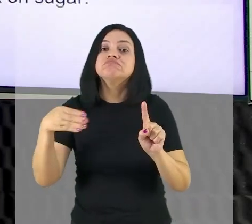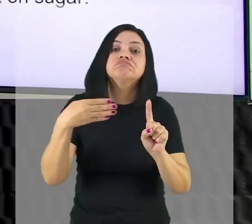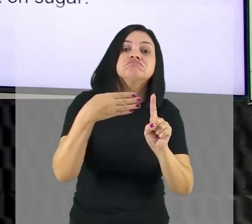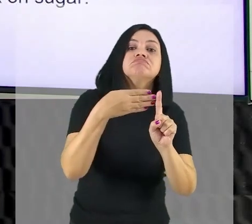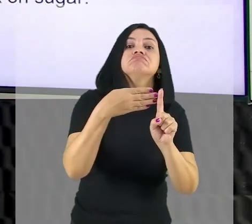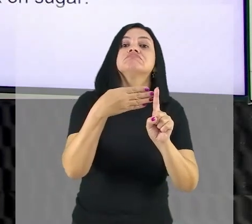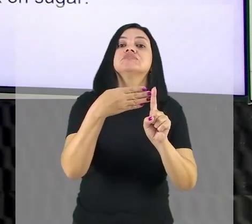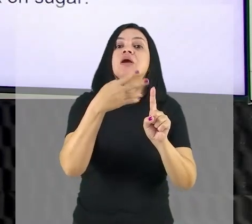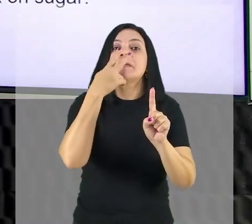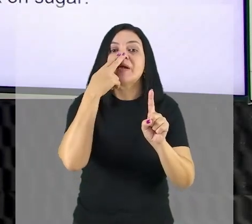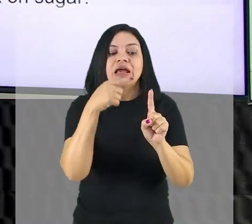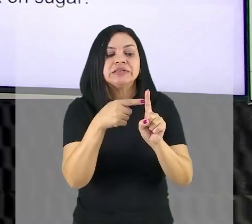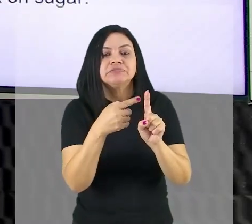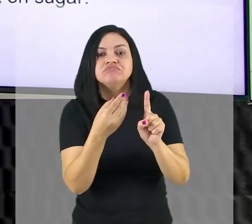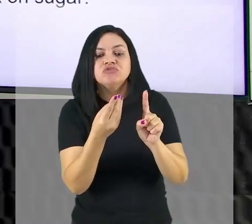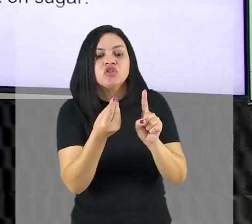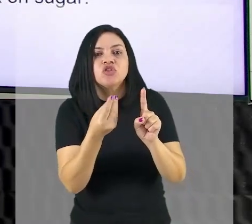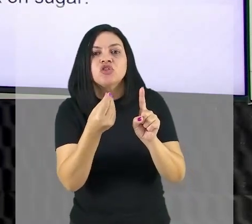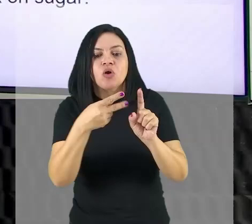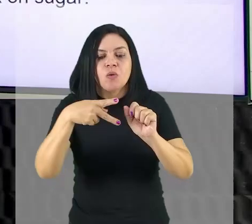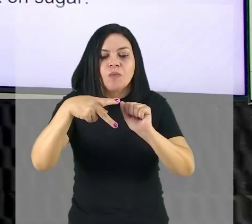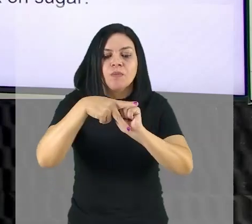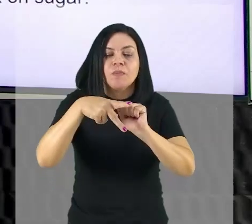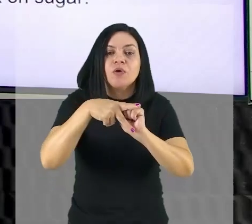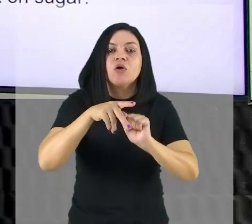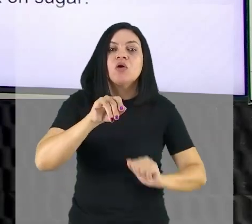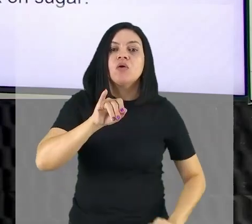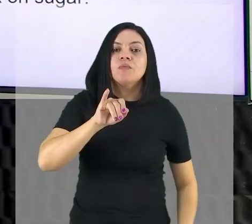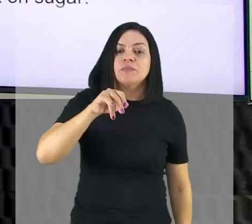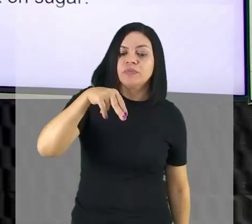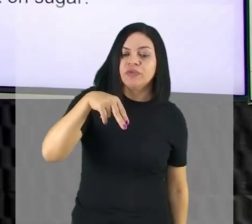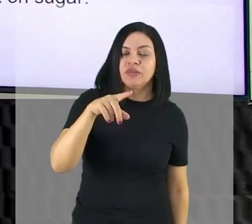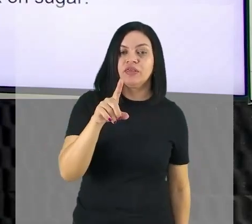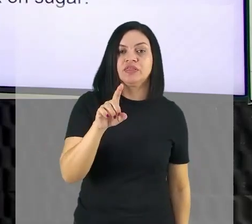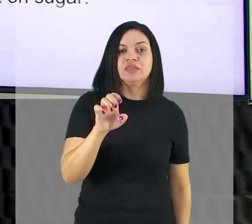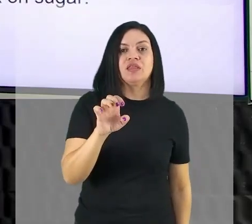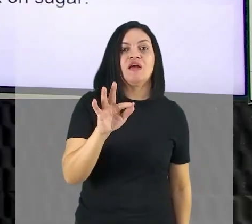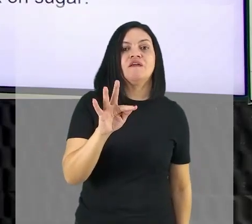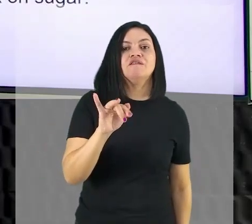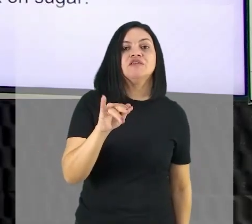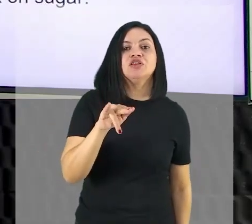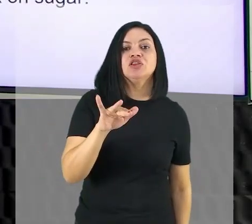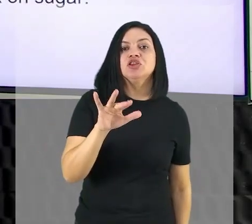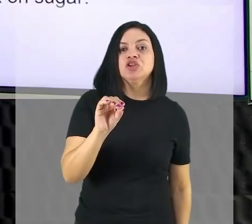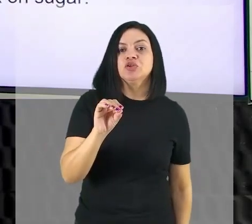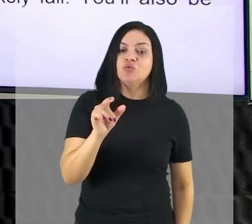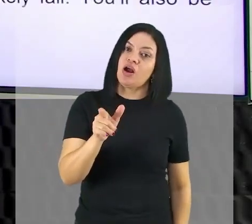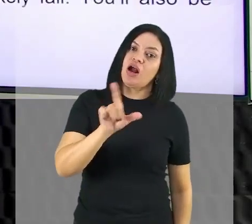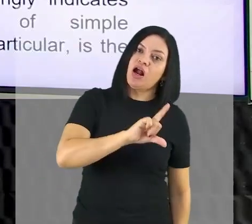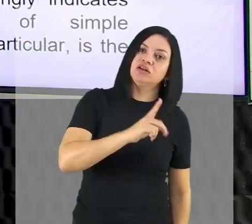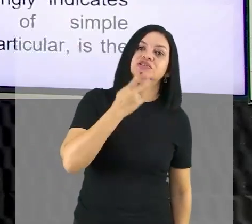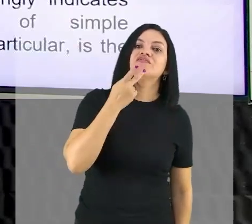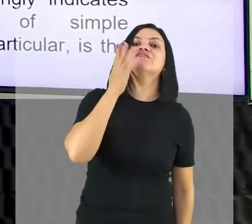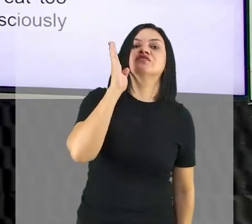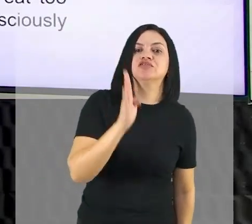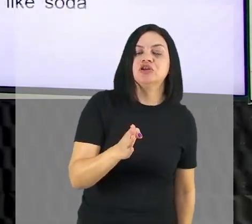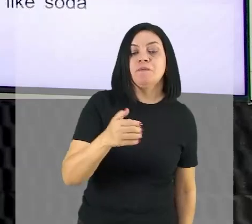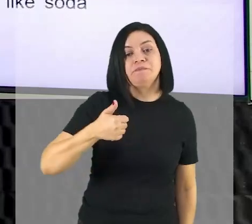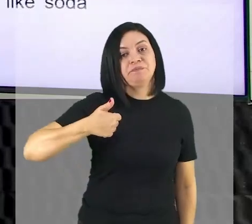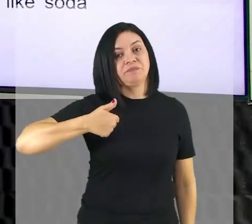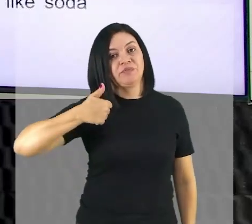algo indefinido. Ele é um pronome indefinido que está fazendo referência a um termo que já foi citado. Então, vamos ver